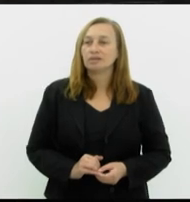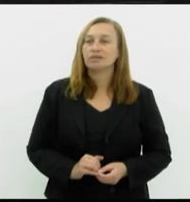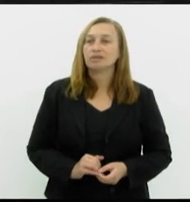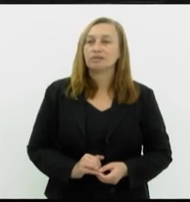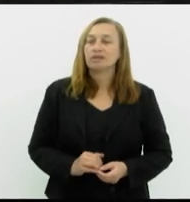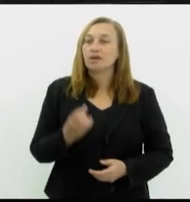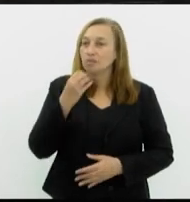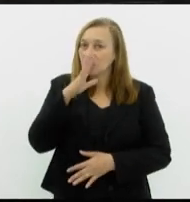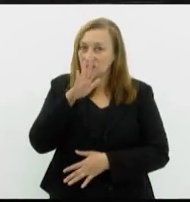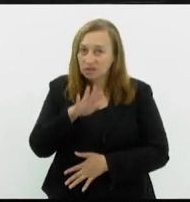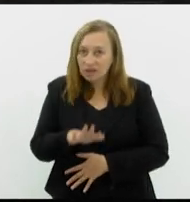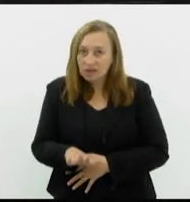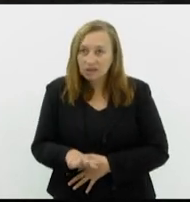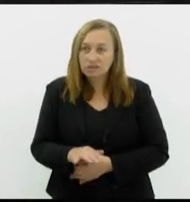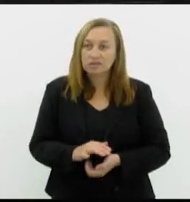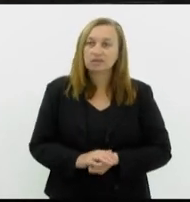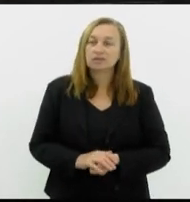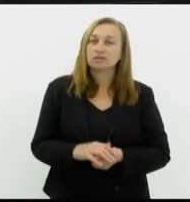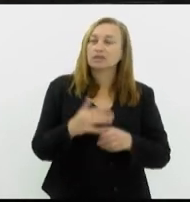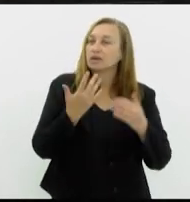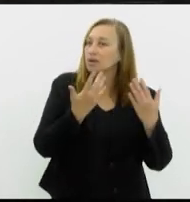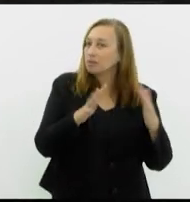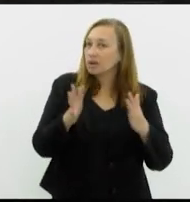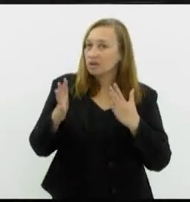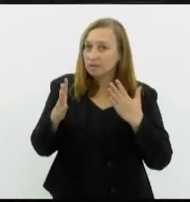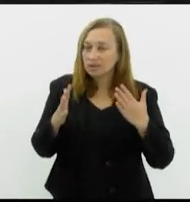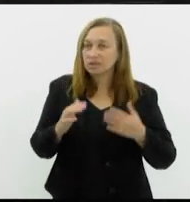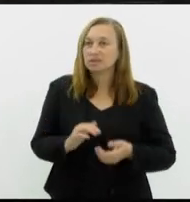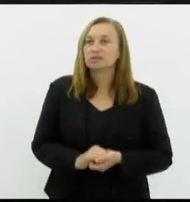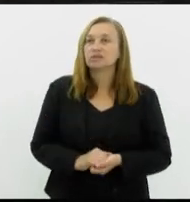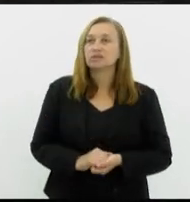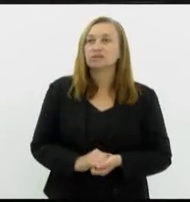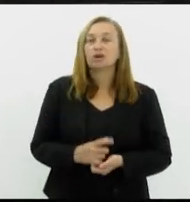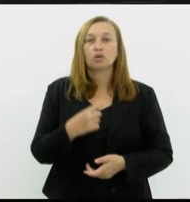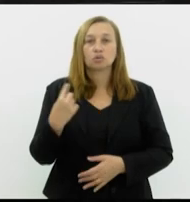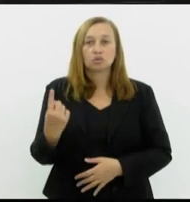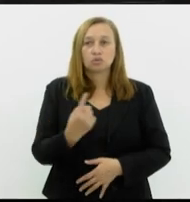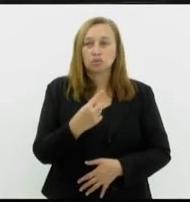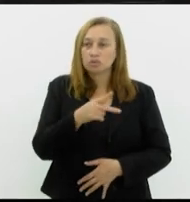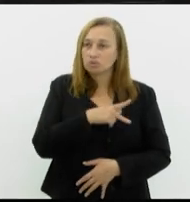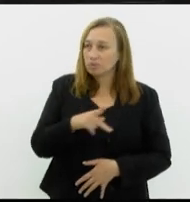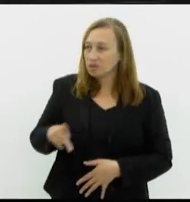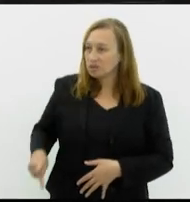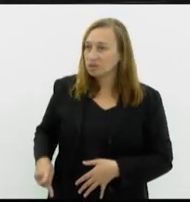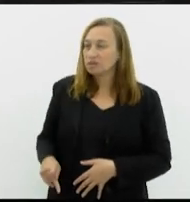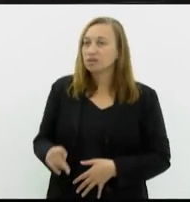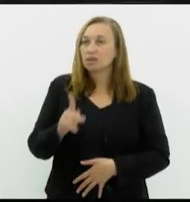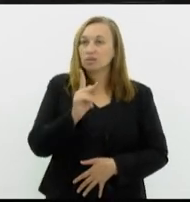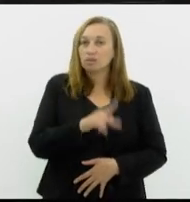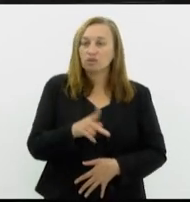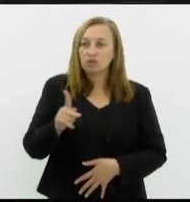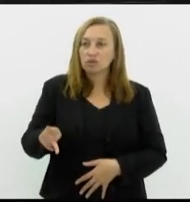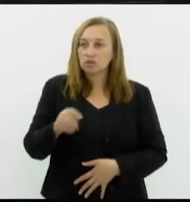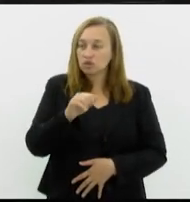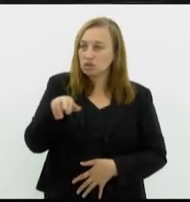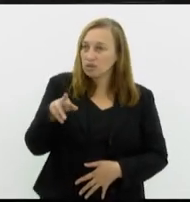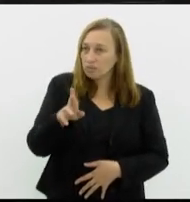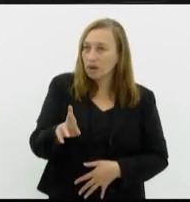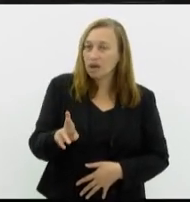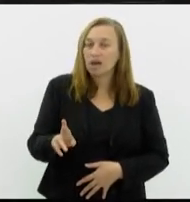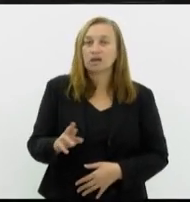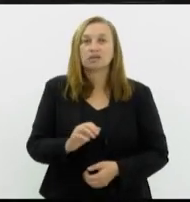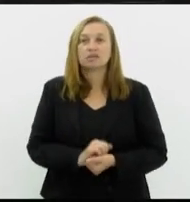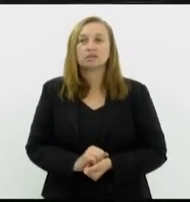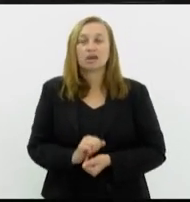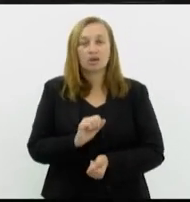Boa tarde. Saudando o nosso presidente, professor Josemar. Estava aguardando o